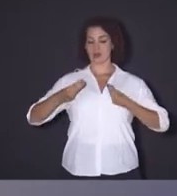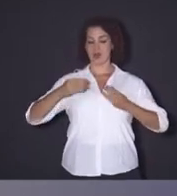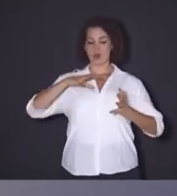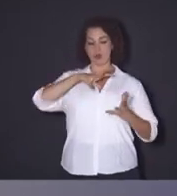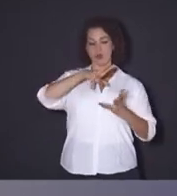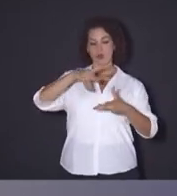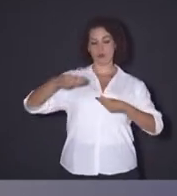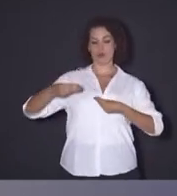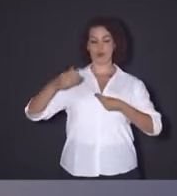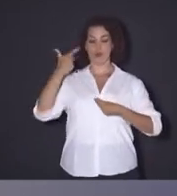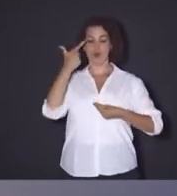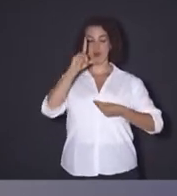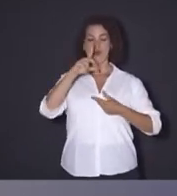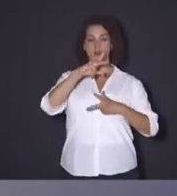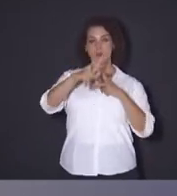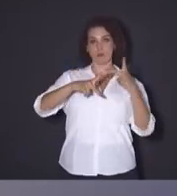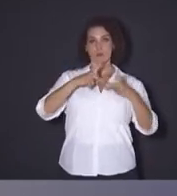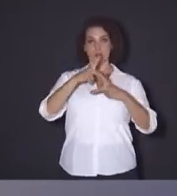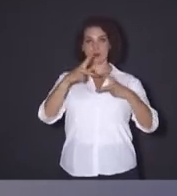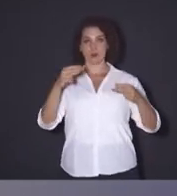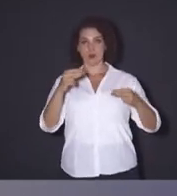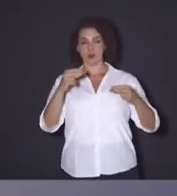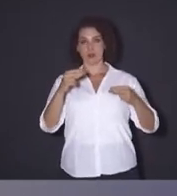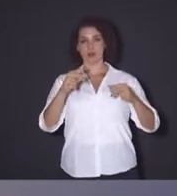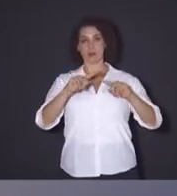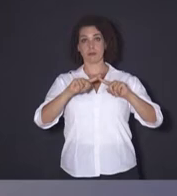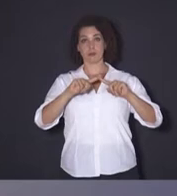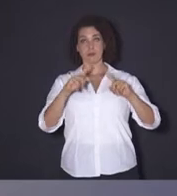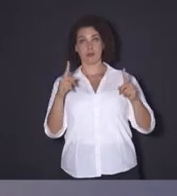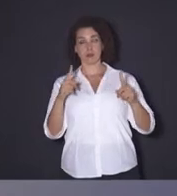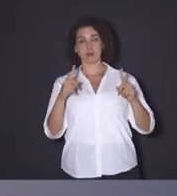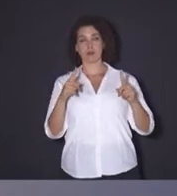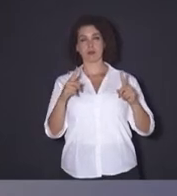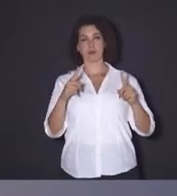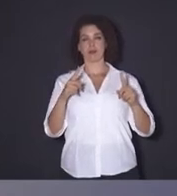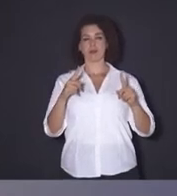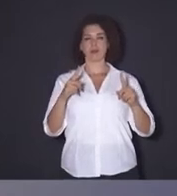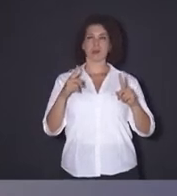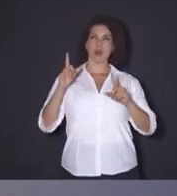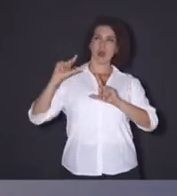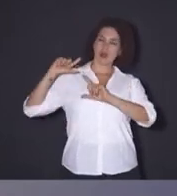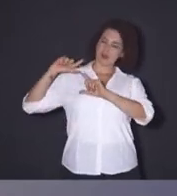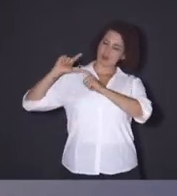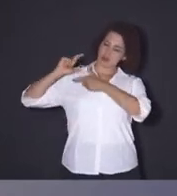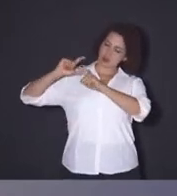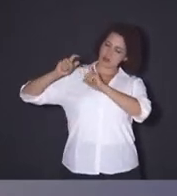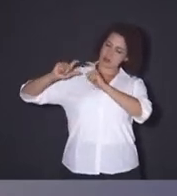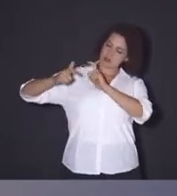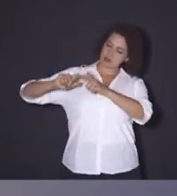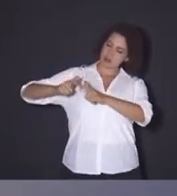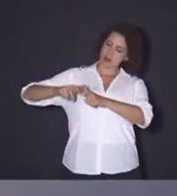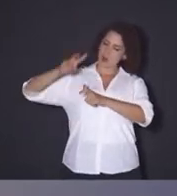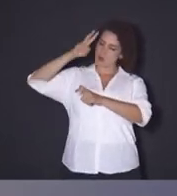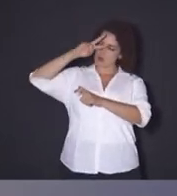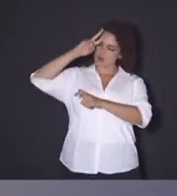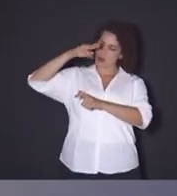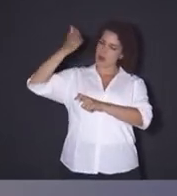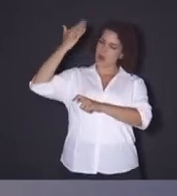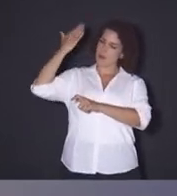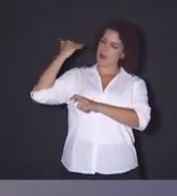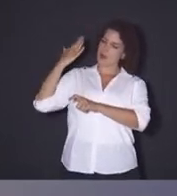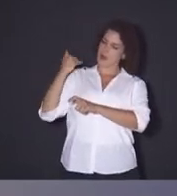passado comum, elas ameaçam tornar irrelevantes todas as tradições e todas as histórias particulares do passado.